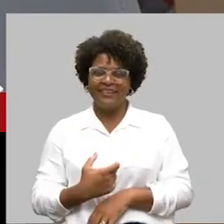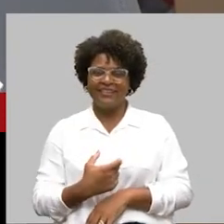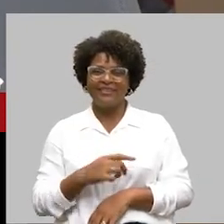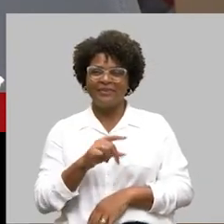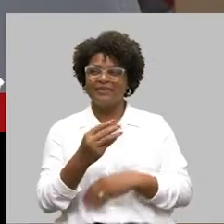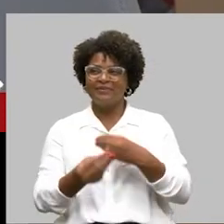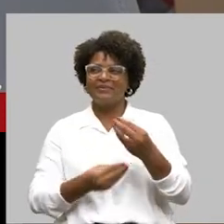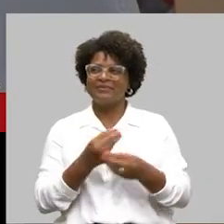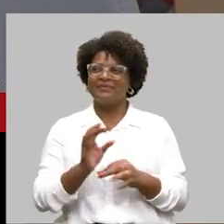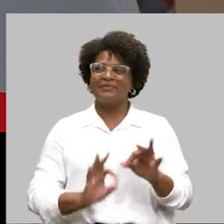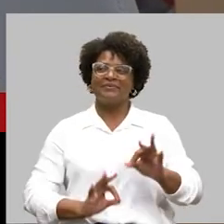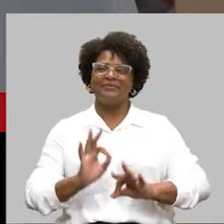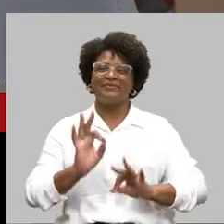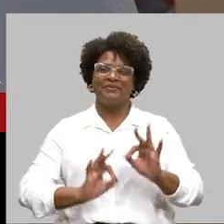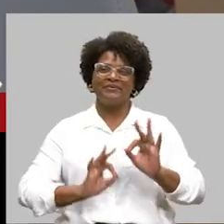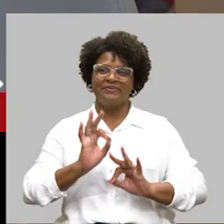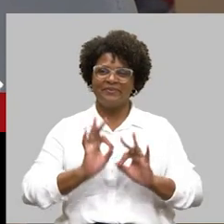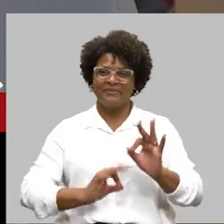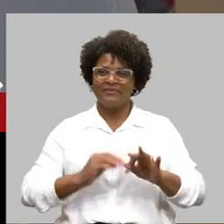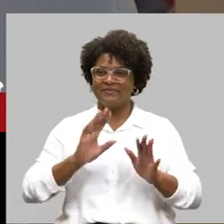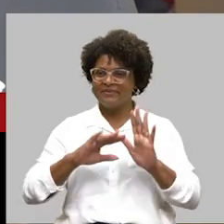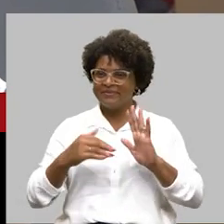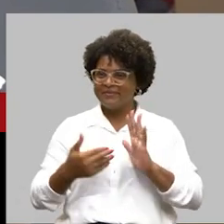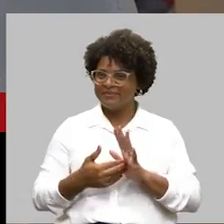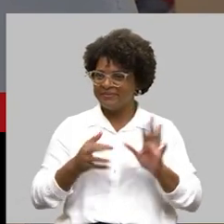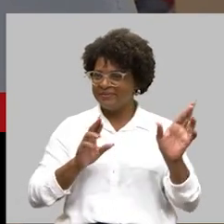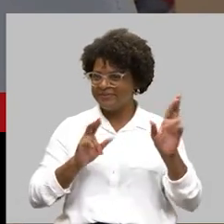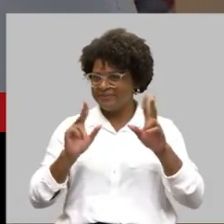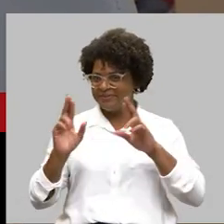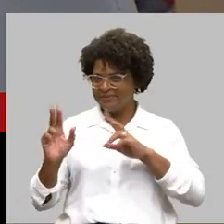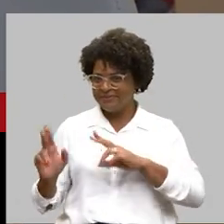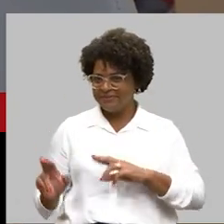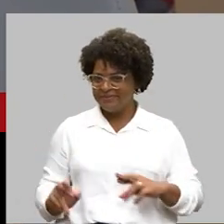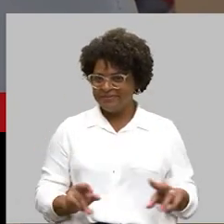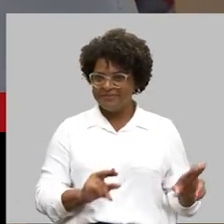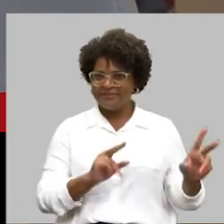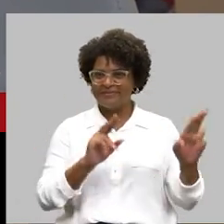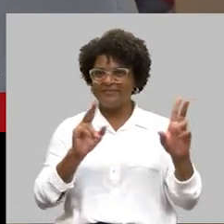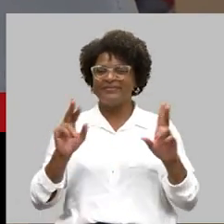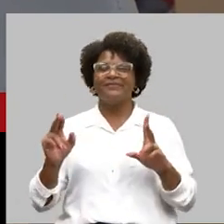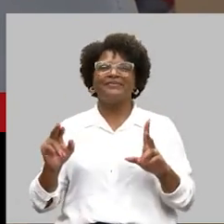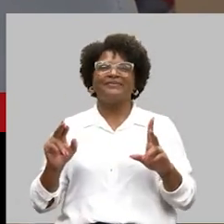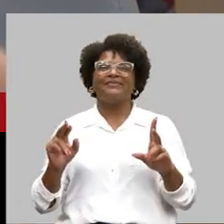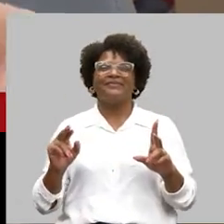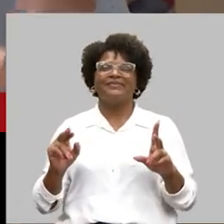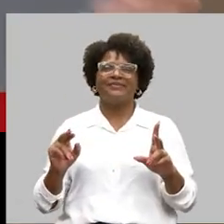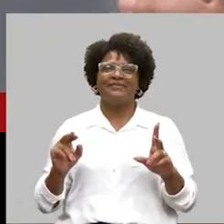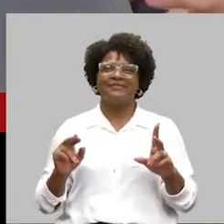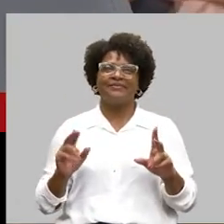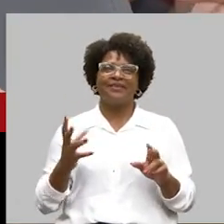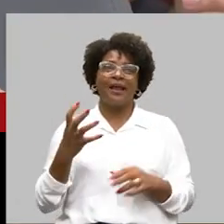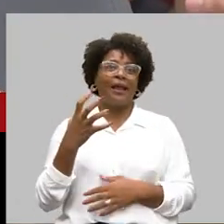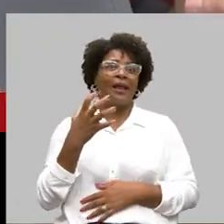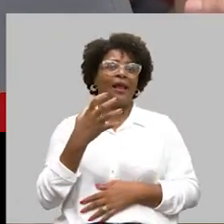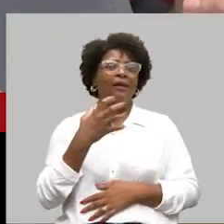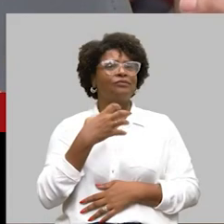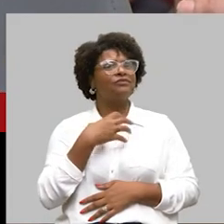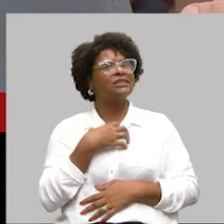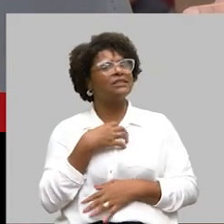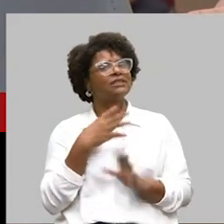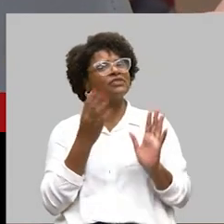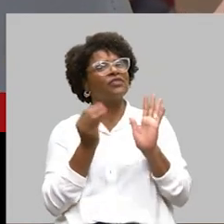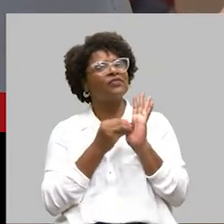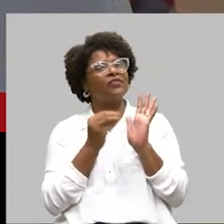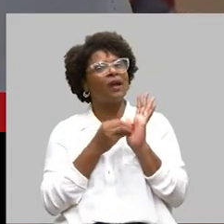organizam na sua s e no que nos une né e eu sinto falta inclusive da presença